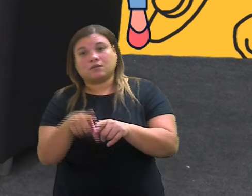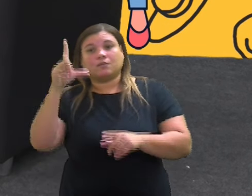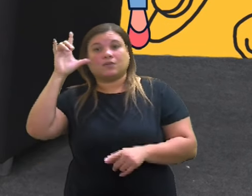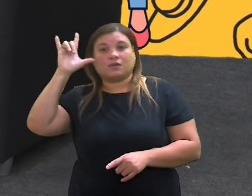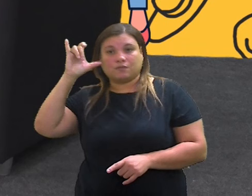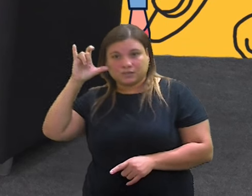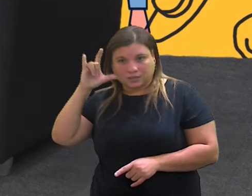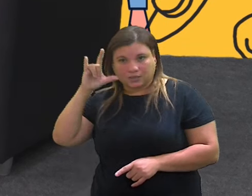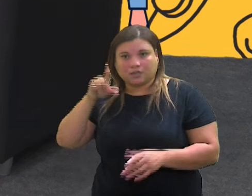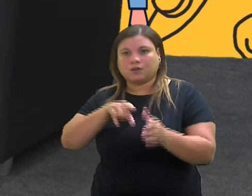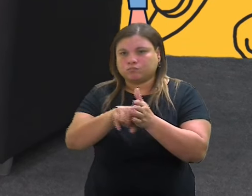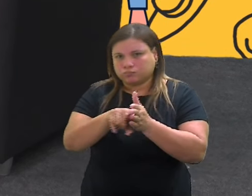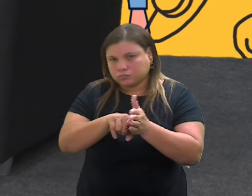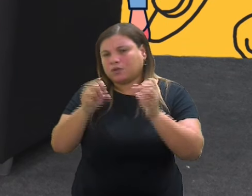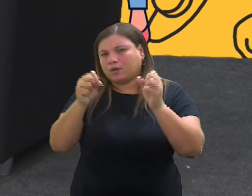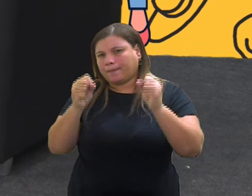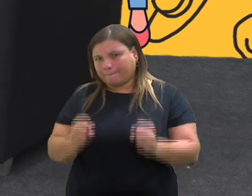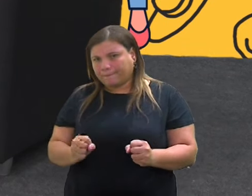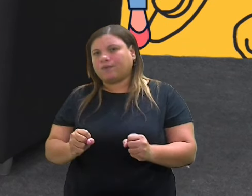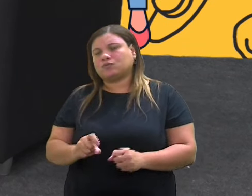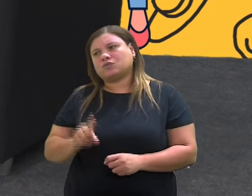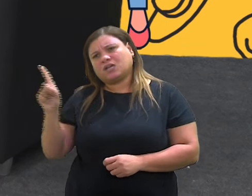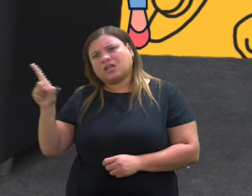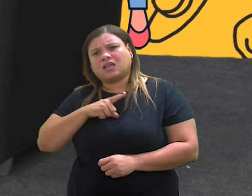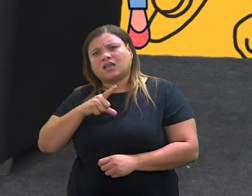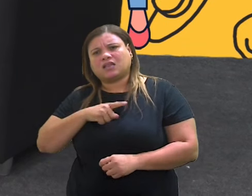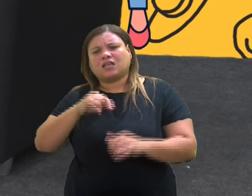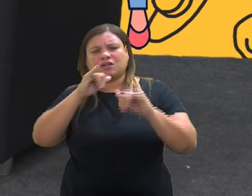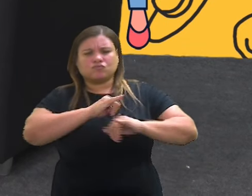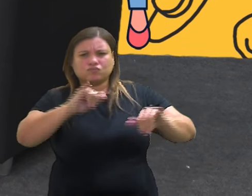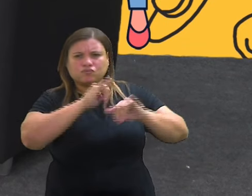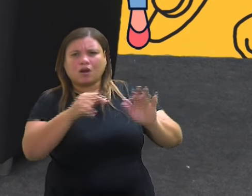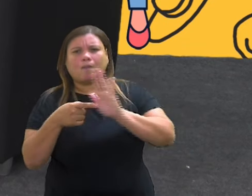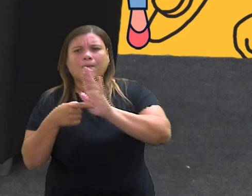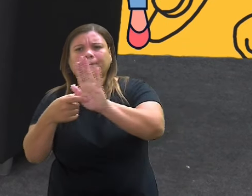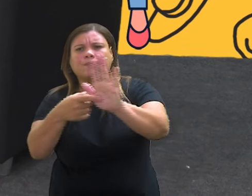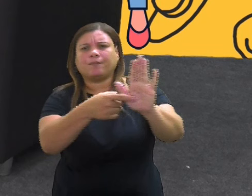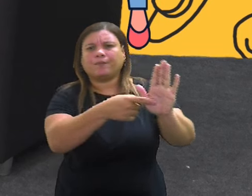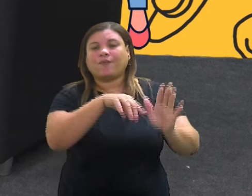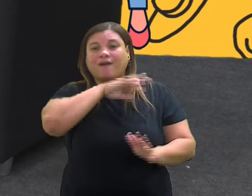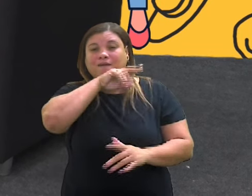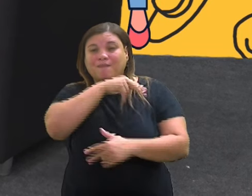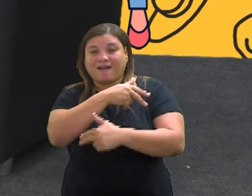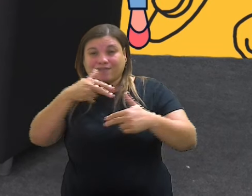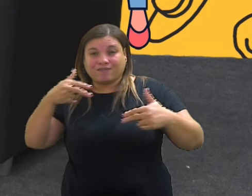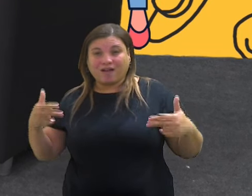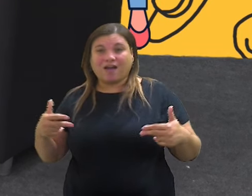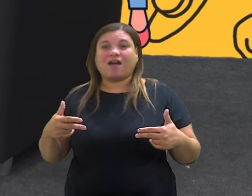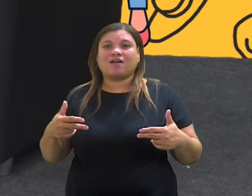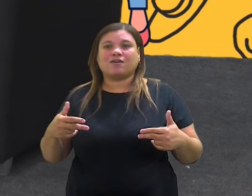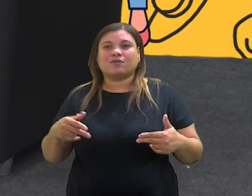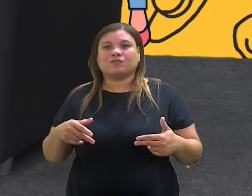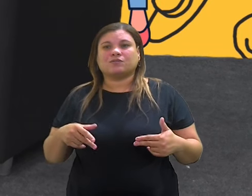zoonoses_gvmg. Lá a gente divulga esses animais que já estão aptos à adoção, são animais castrados,